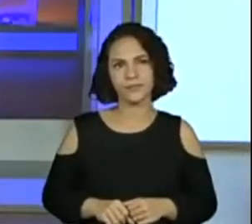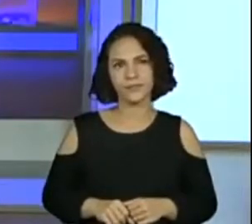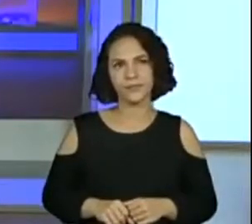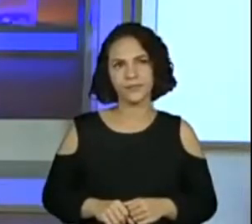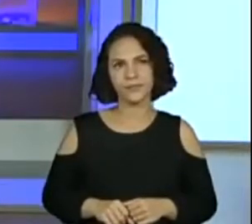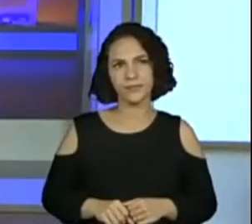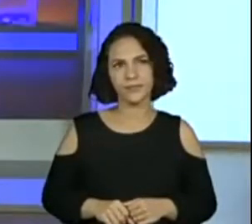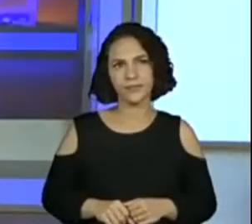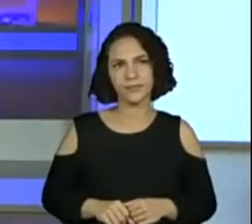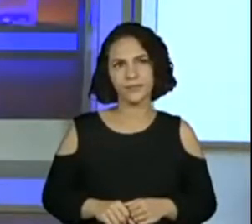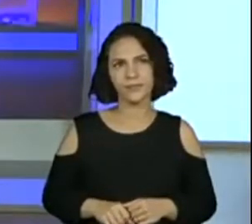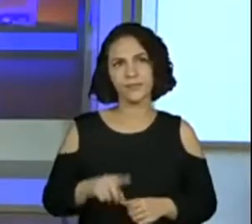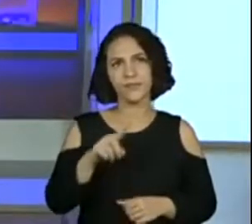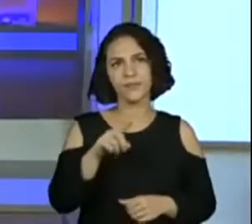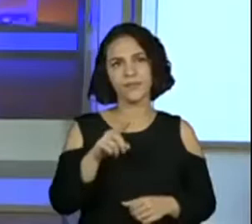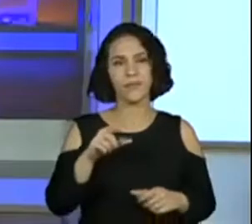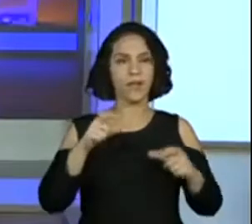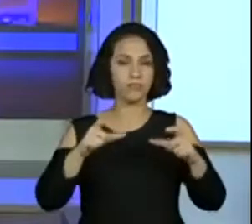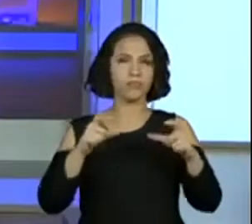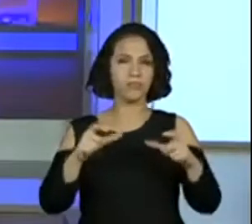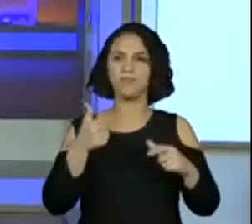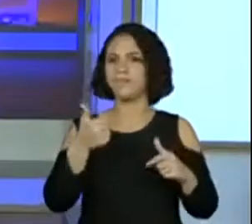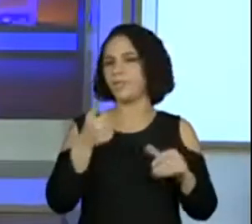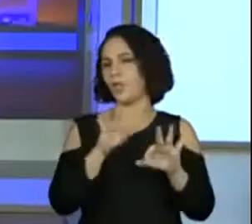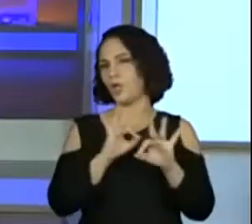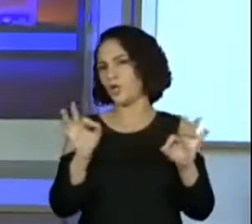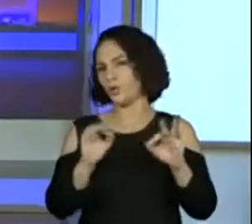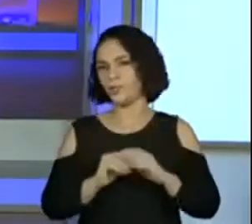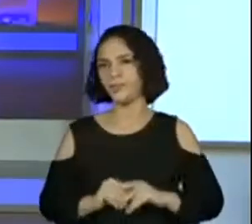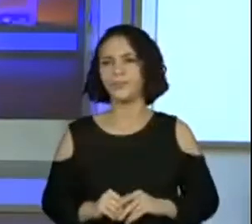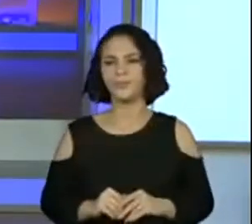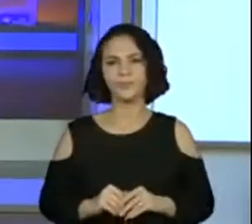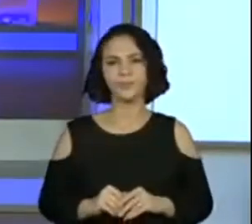Aqui tem essa muito grande, que é muito boa.